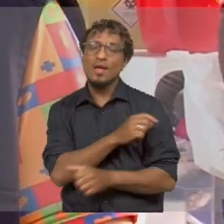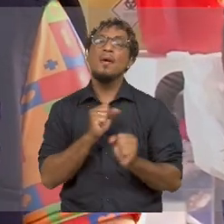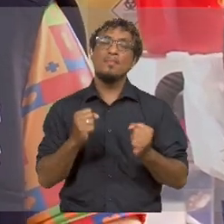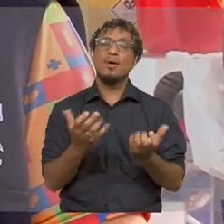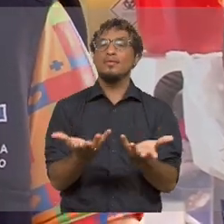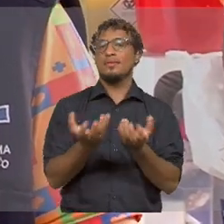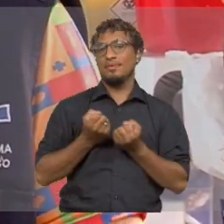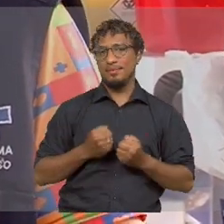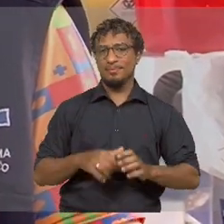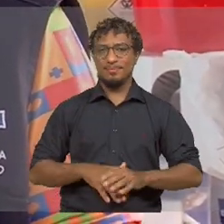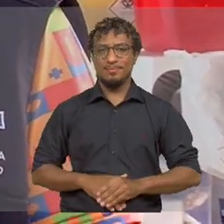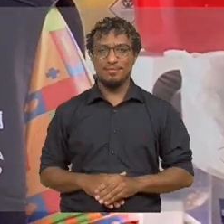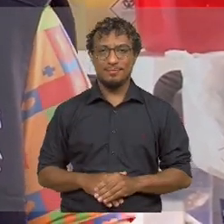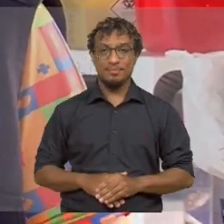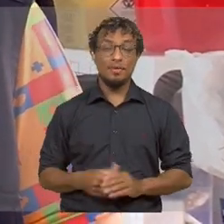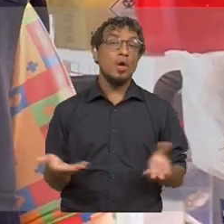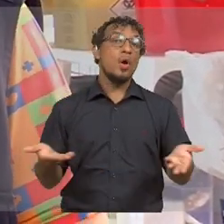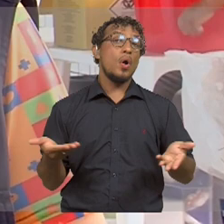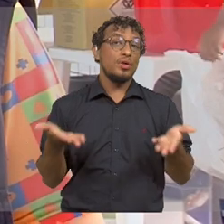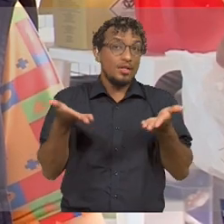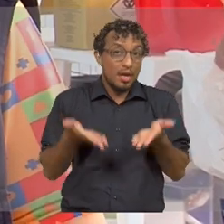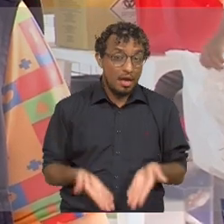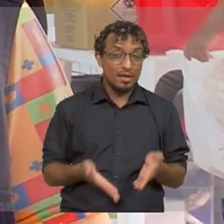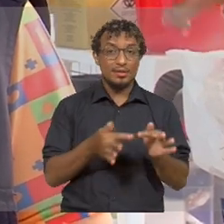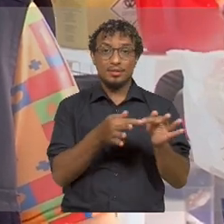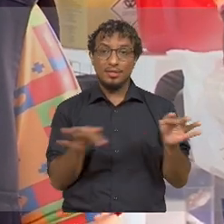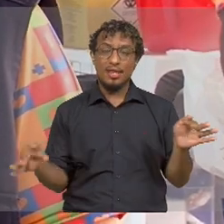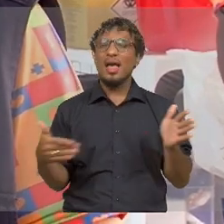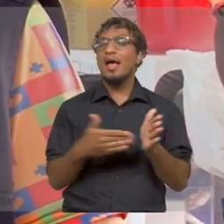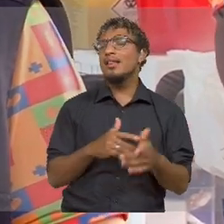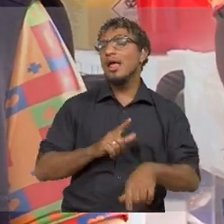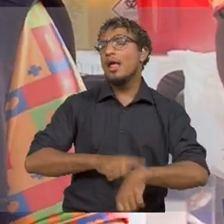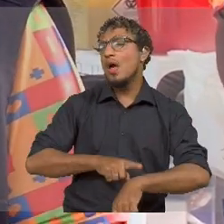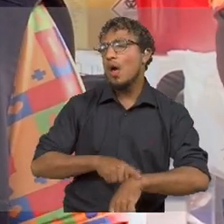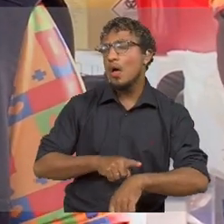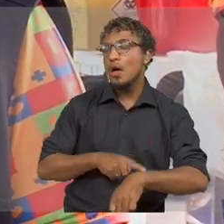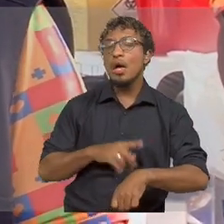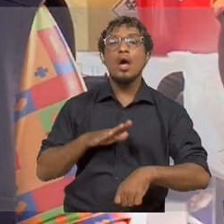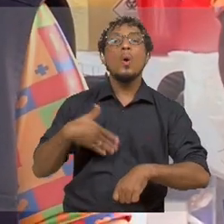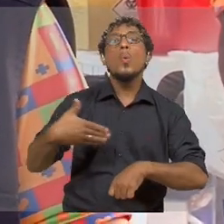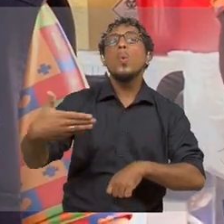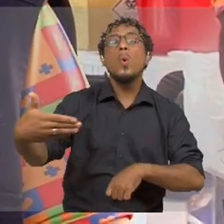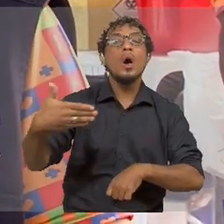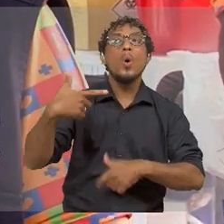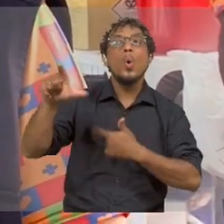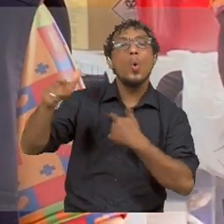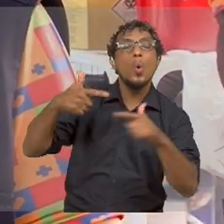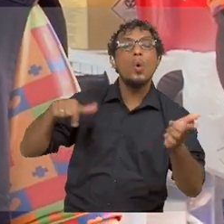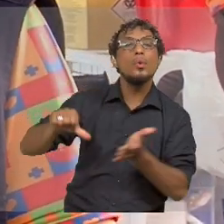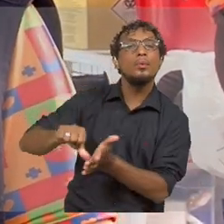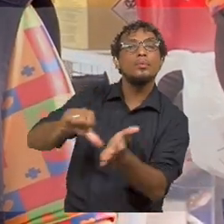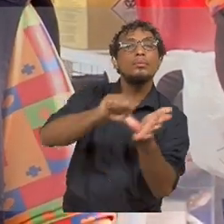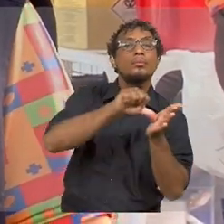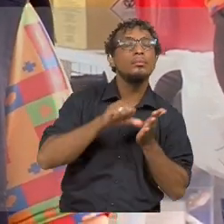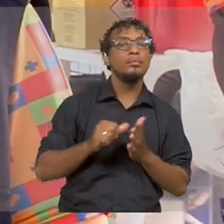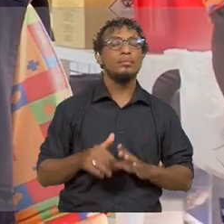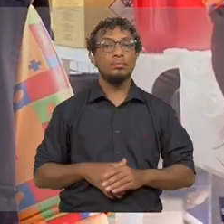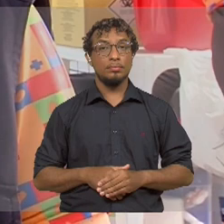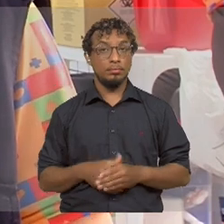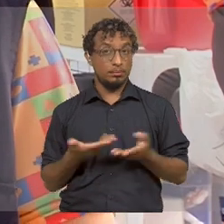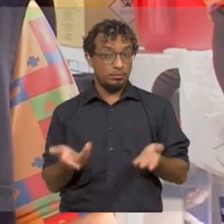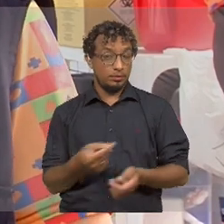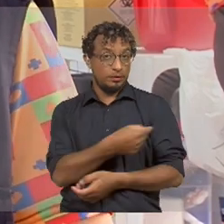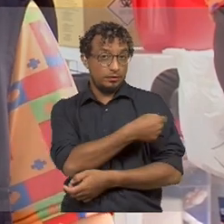a imunização. Hoje acontece aqui no terminal da Praia Grande, até que horas e quando que outros terminais vão receber a mesma ação?